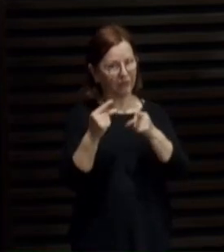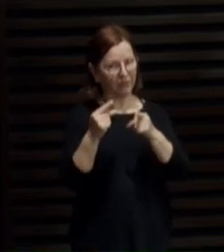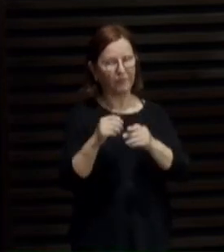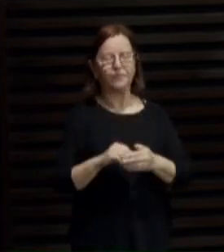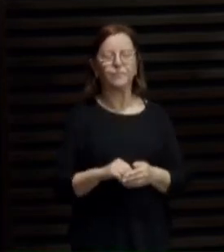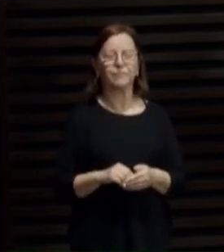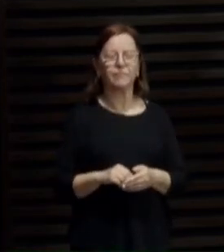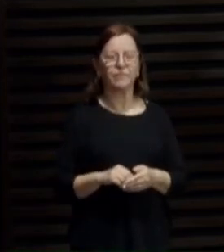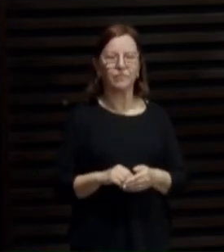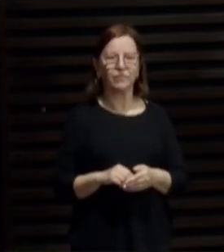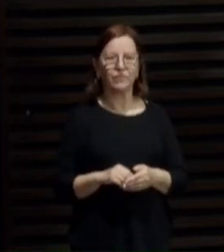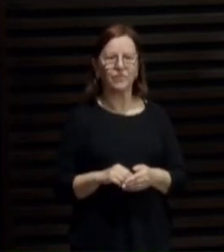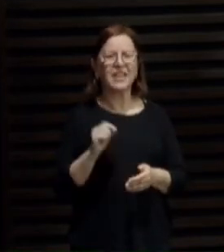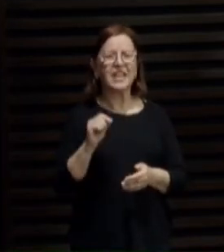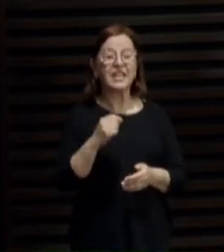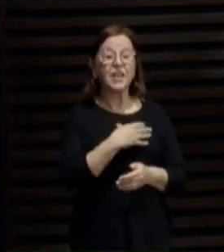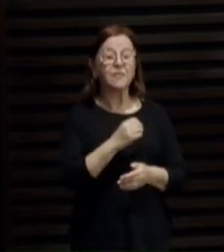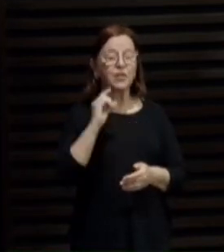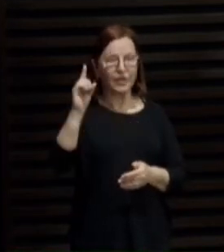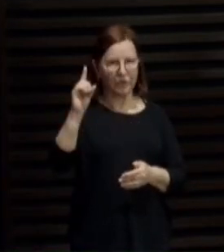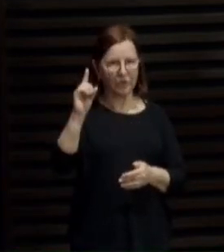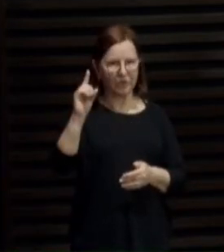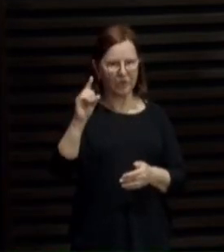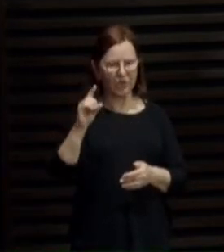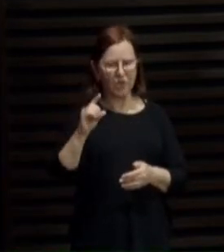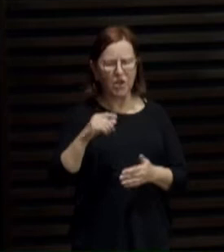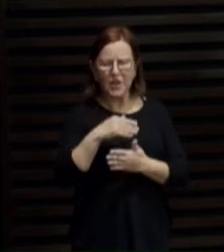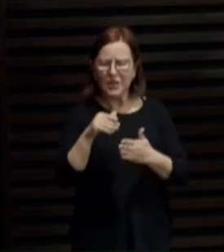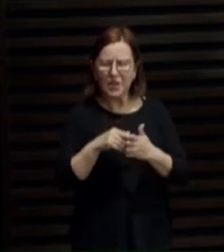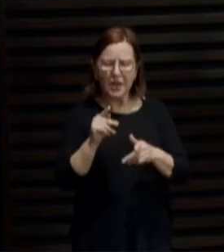Quem são os filhos de Deus? Toda gente é filha de Deus?